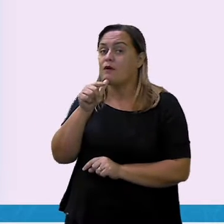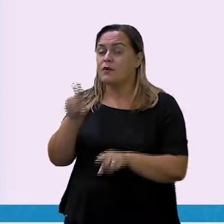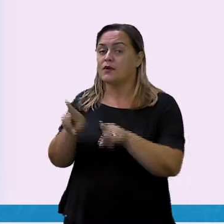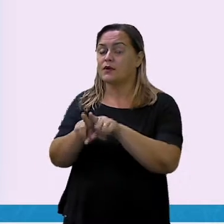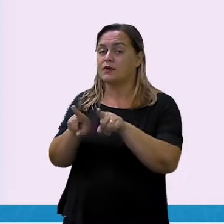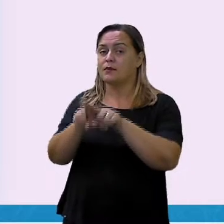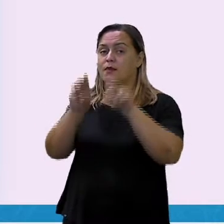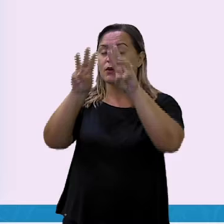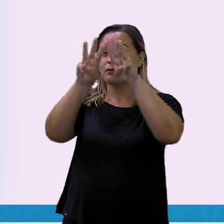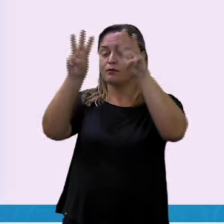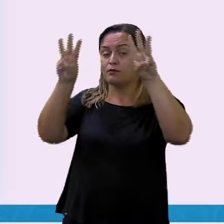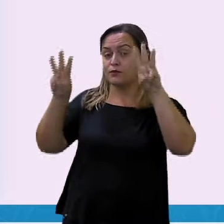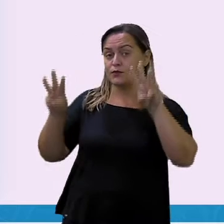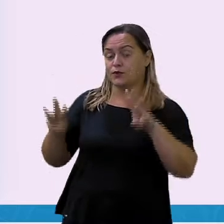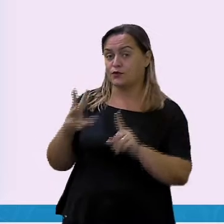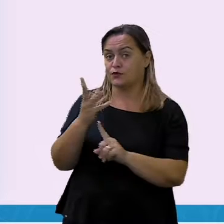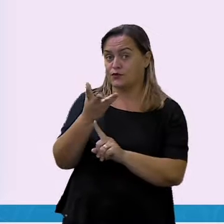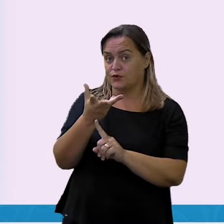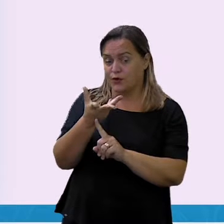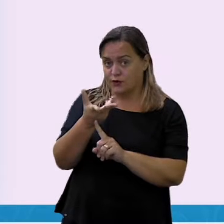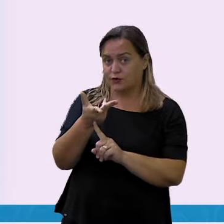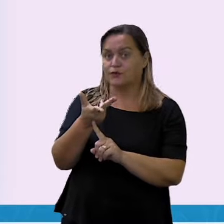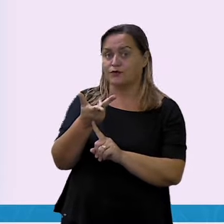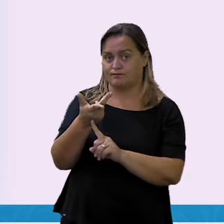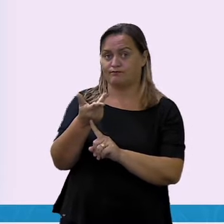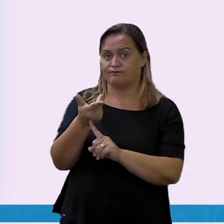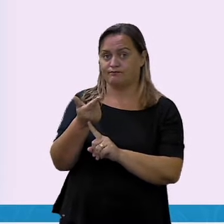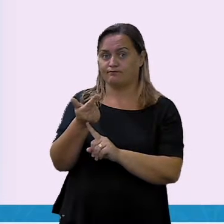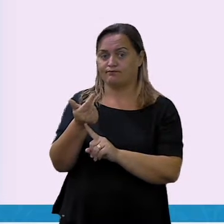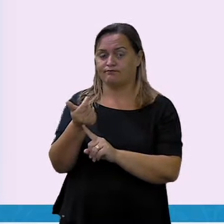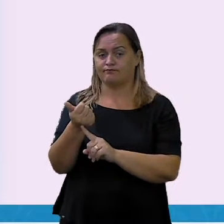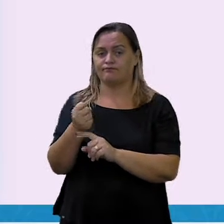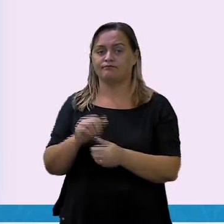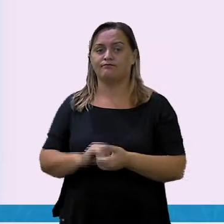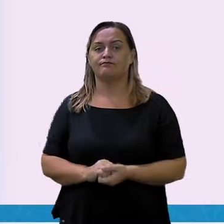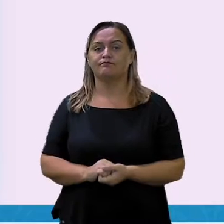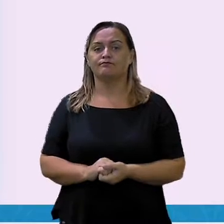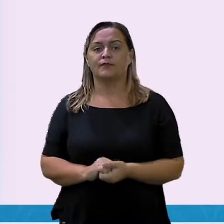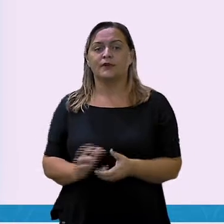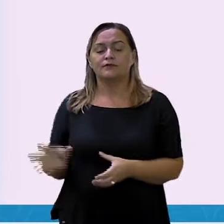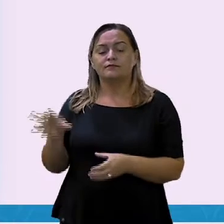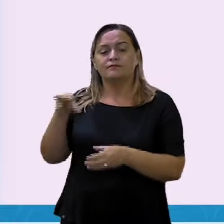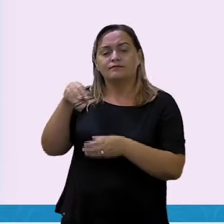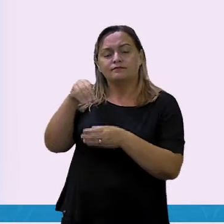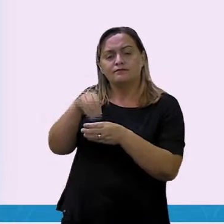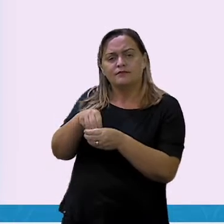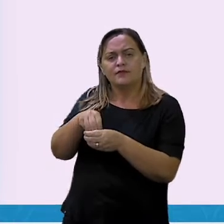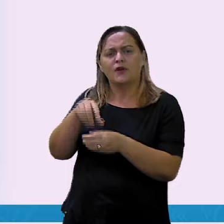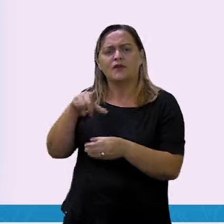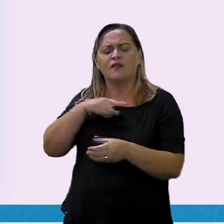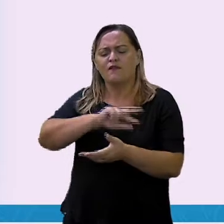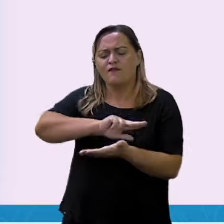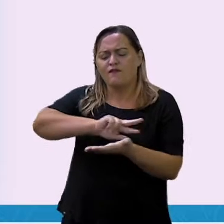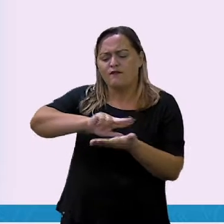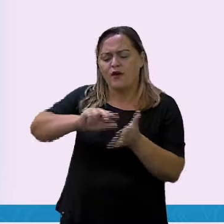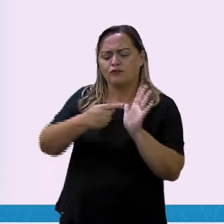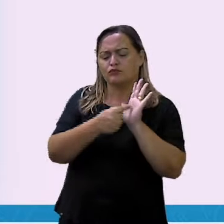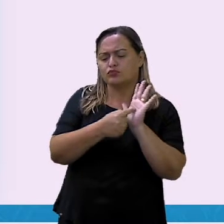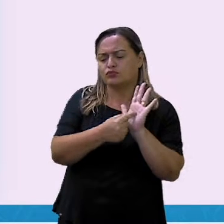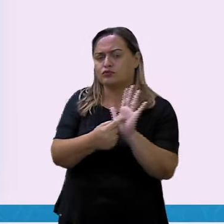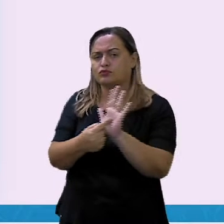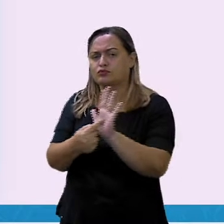Museu de Arte da Pampulha. Na parte interna, há exposições para visitação e é possível